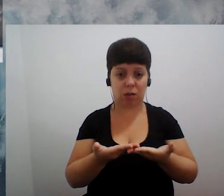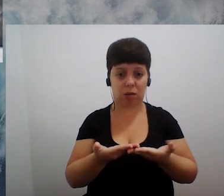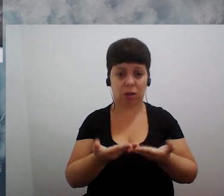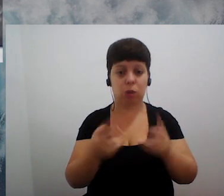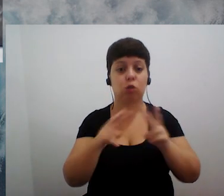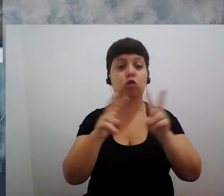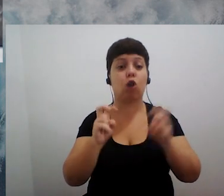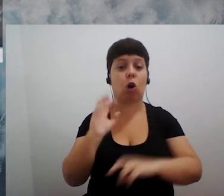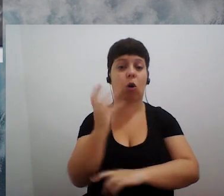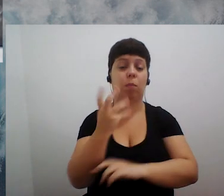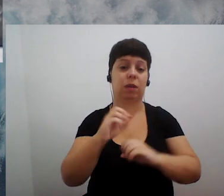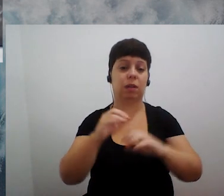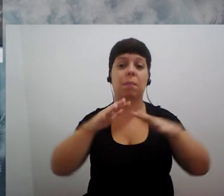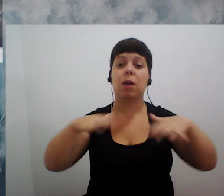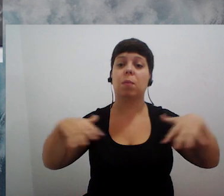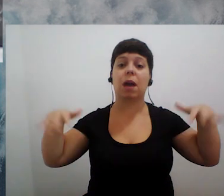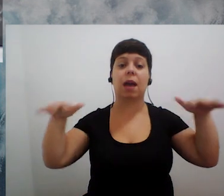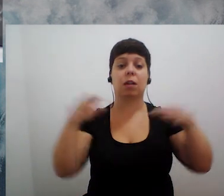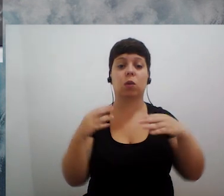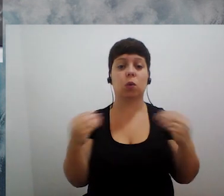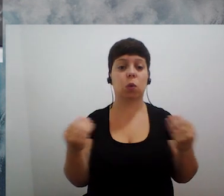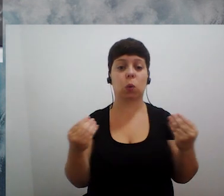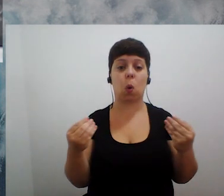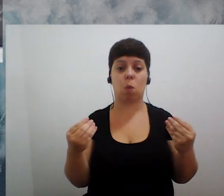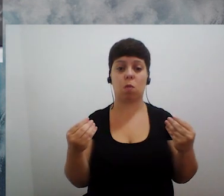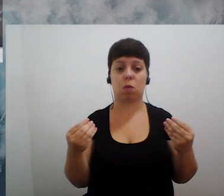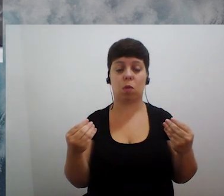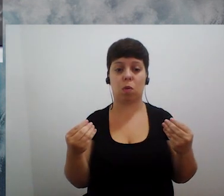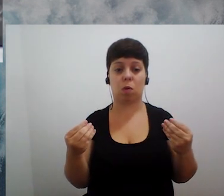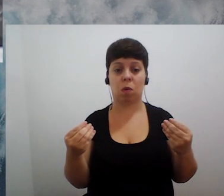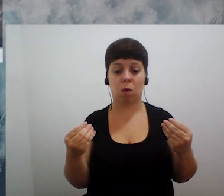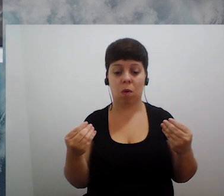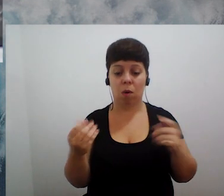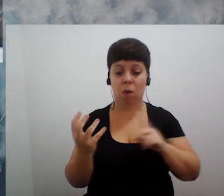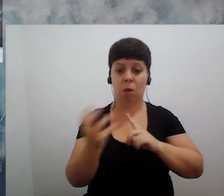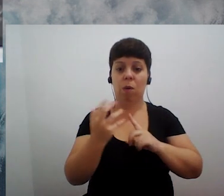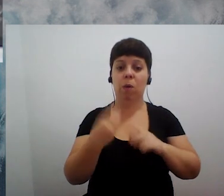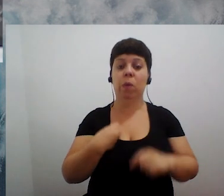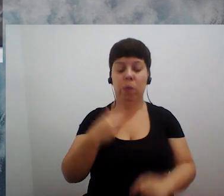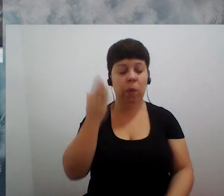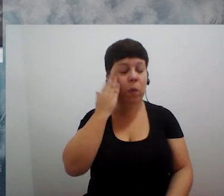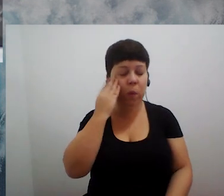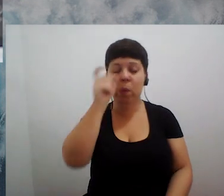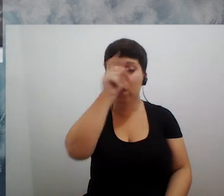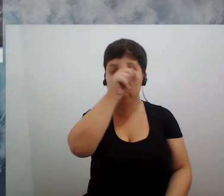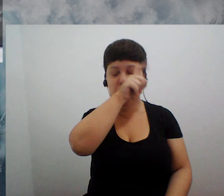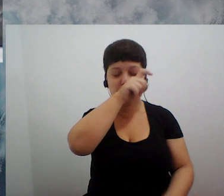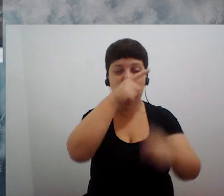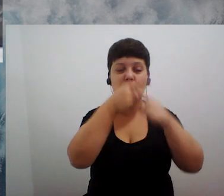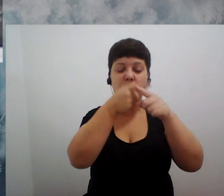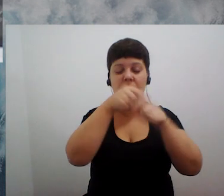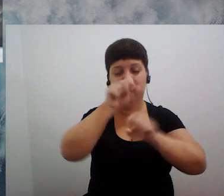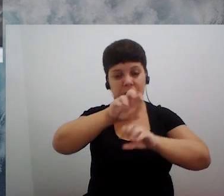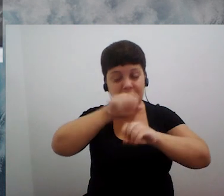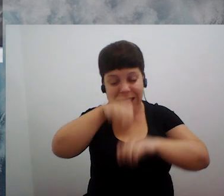aula sobre a educação ambiental, sobre o meio ambiente e como ele acessa as pessoas. Eu sei que isso é muito difícil, né? Porque